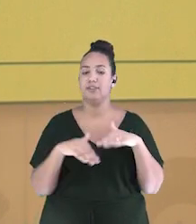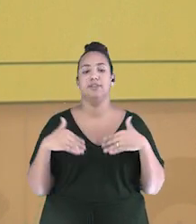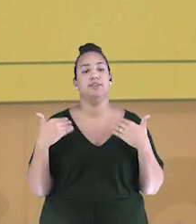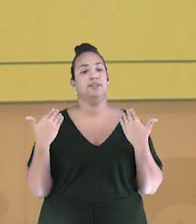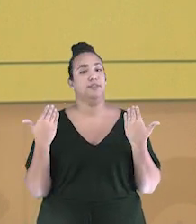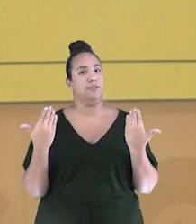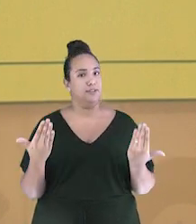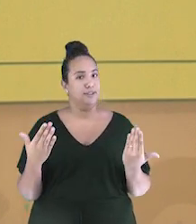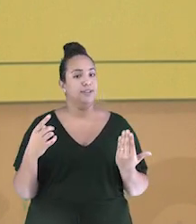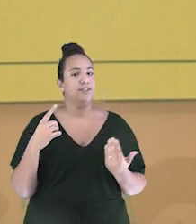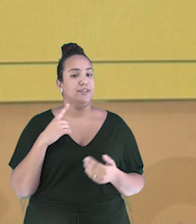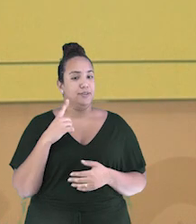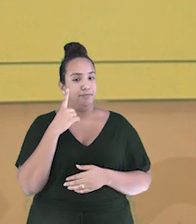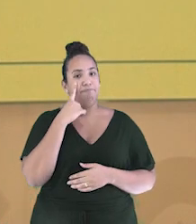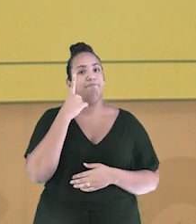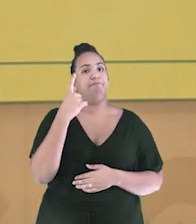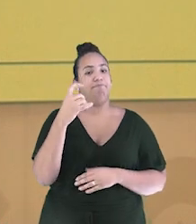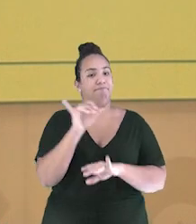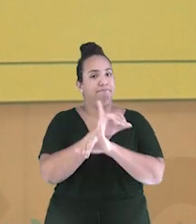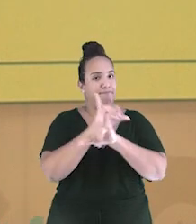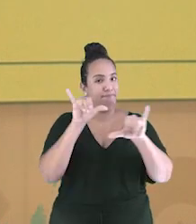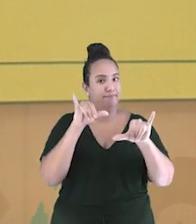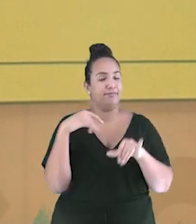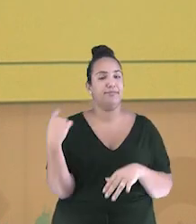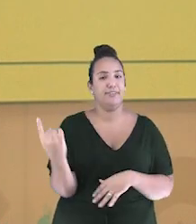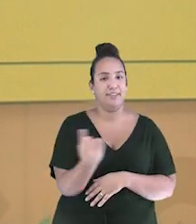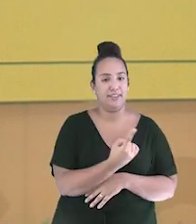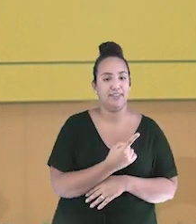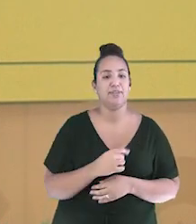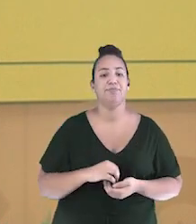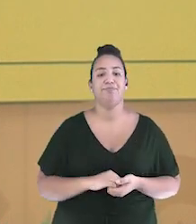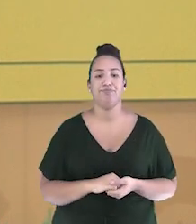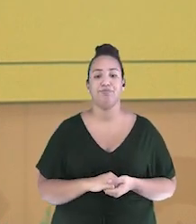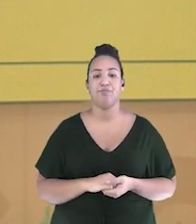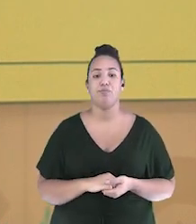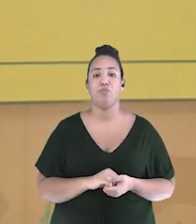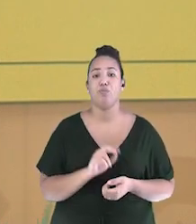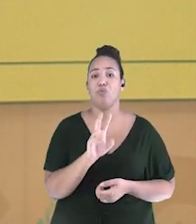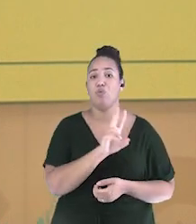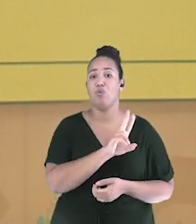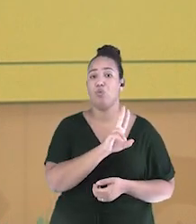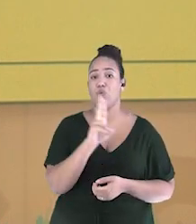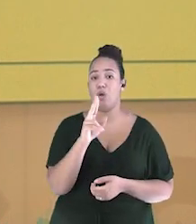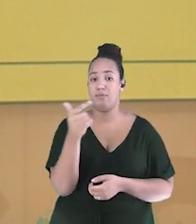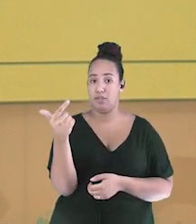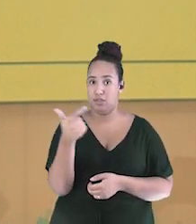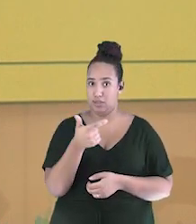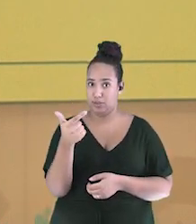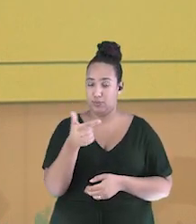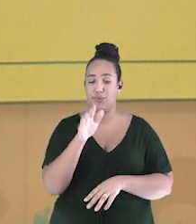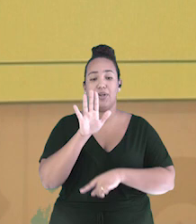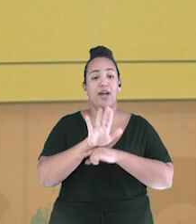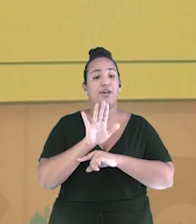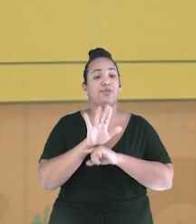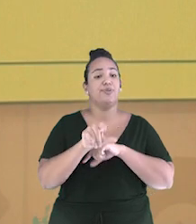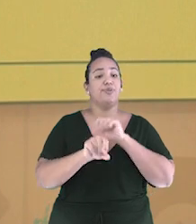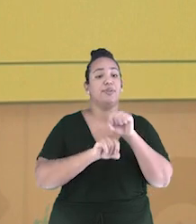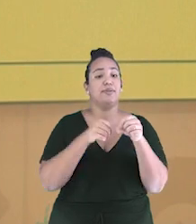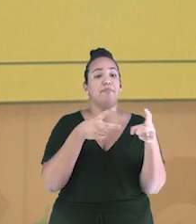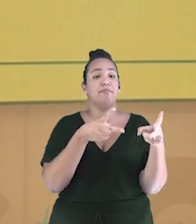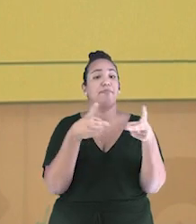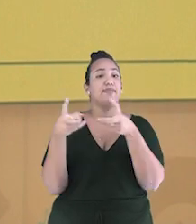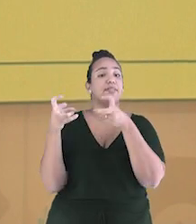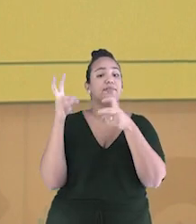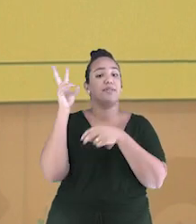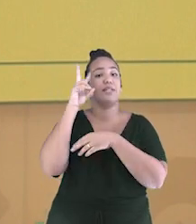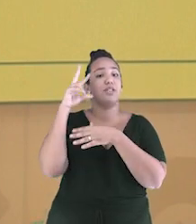algo muito interessante para contar para vocês. É que os nossos sobrenomes ajudam a identificar as